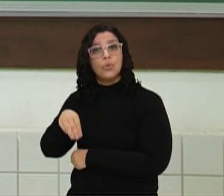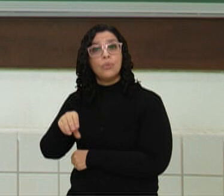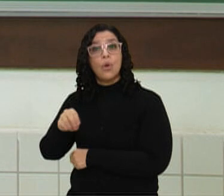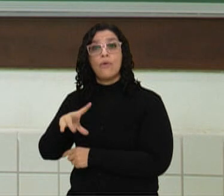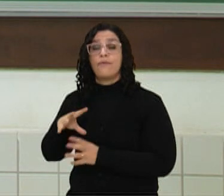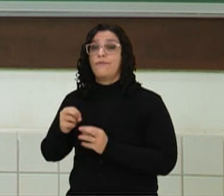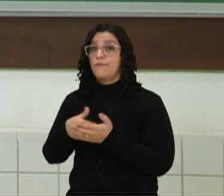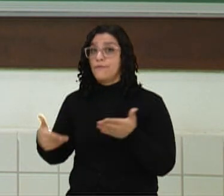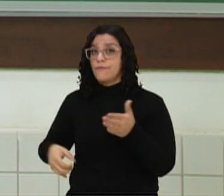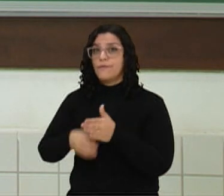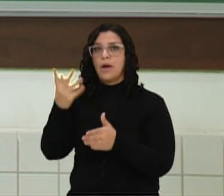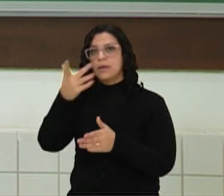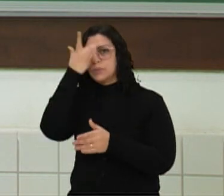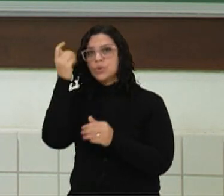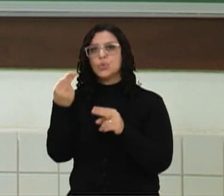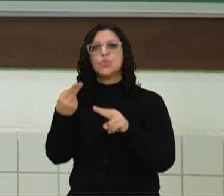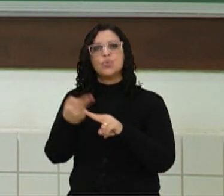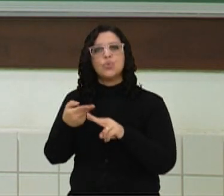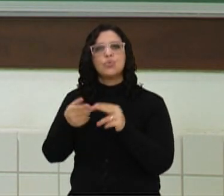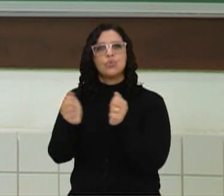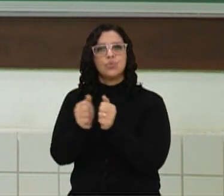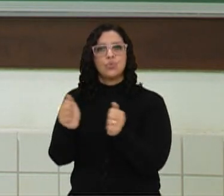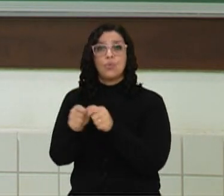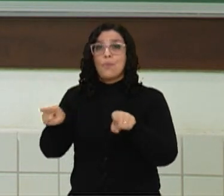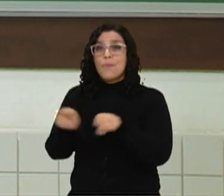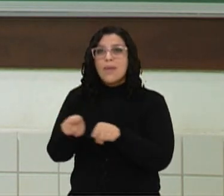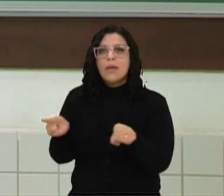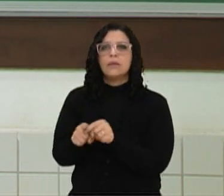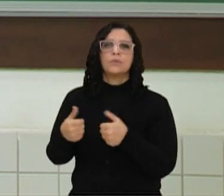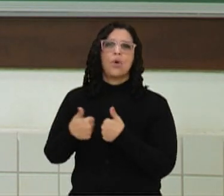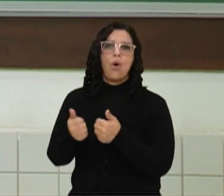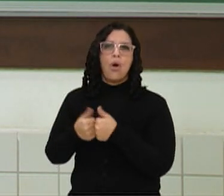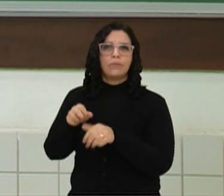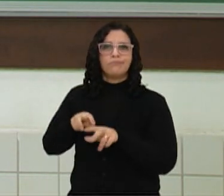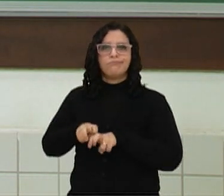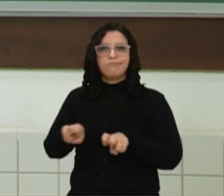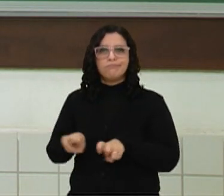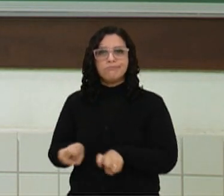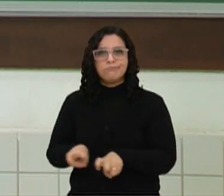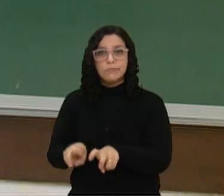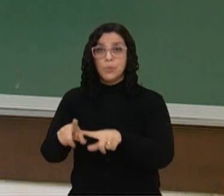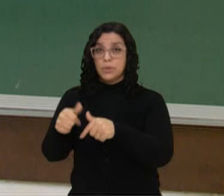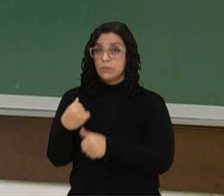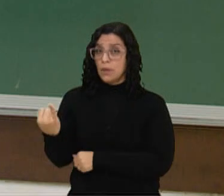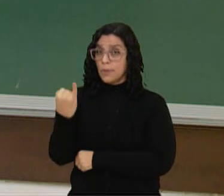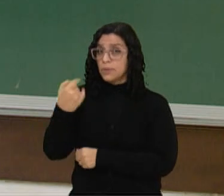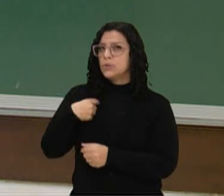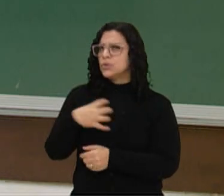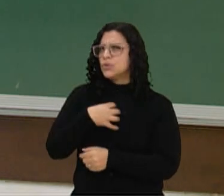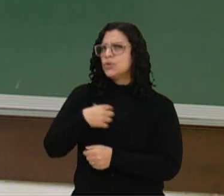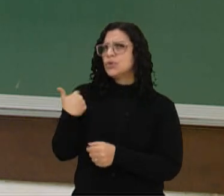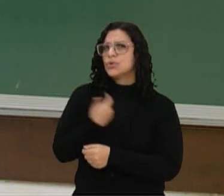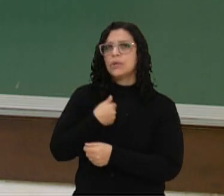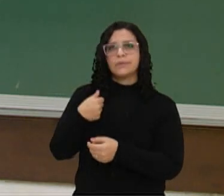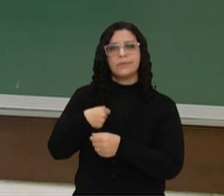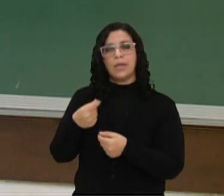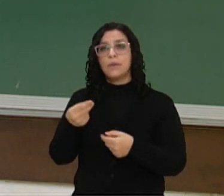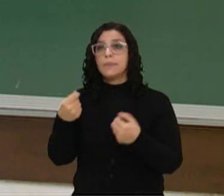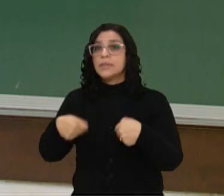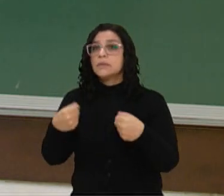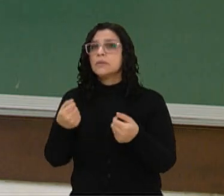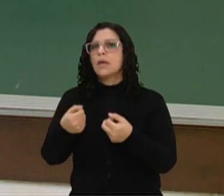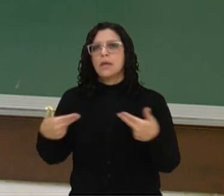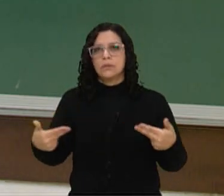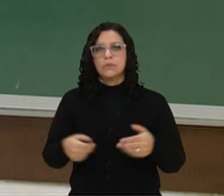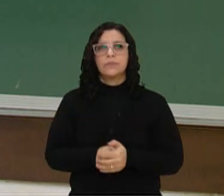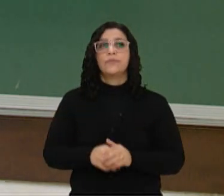ou por uma grande quantidade de pessoas, certo? Então, tipos importantes ali de consumo. Continuando ainda